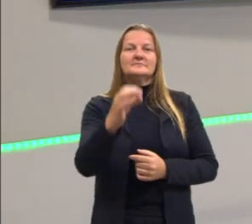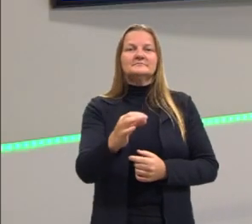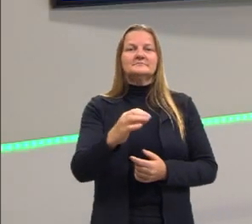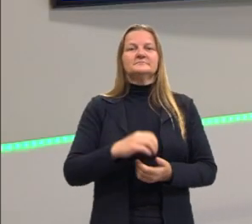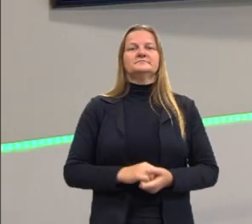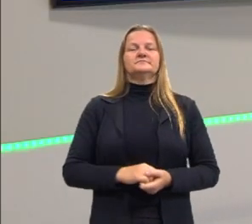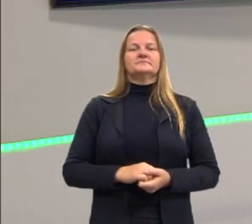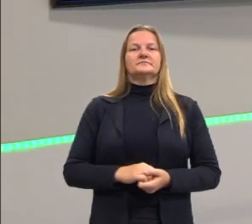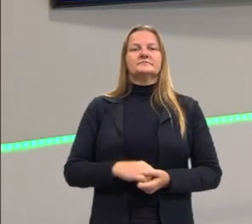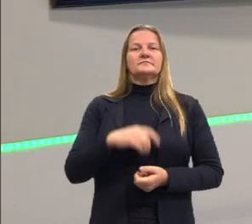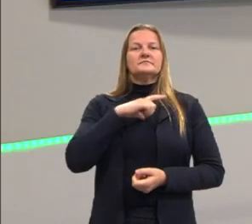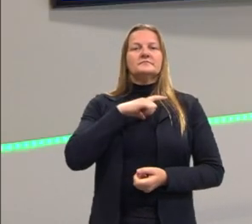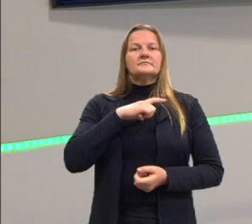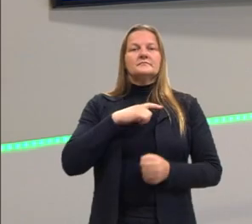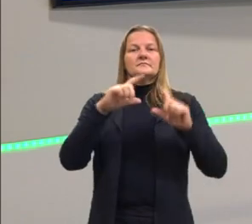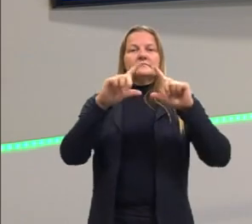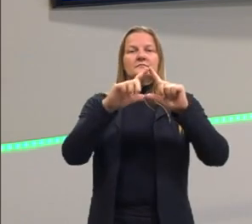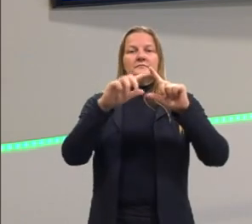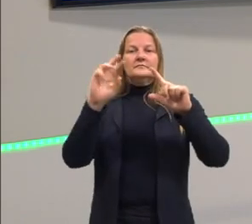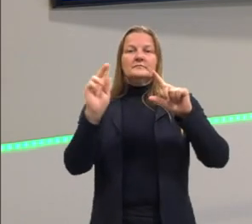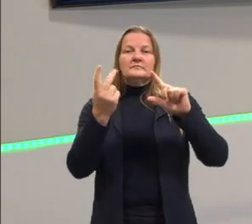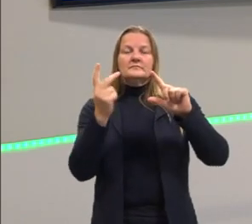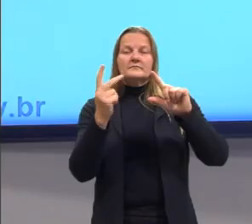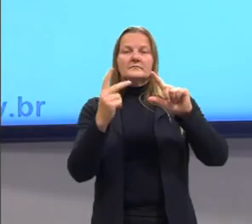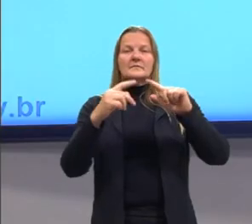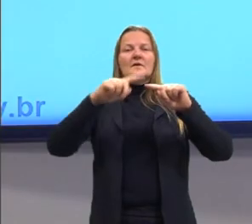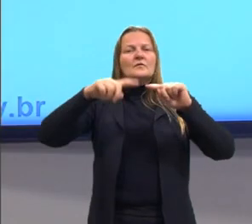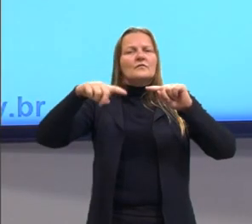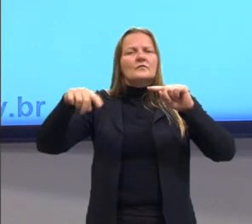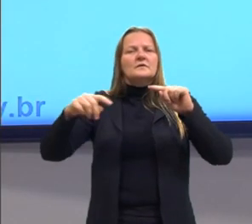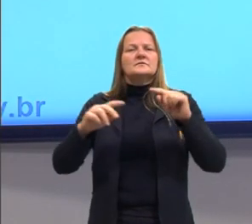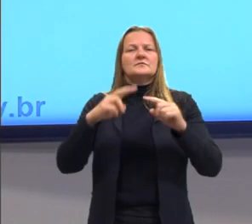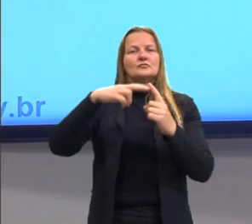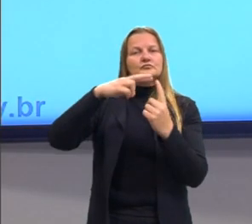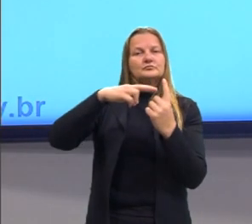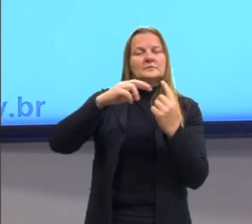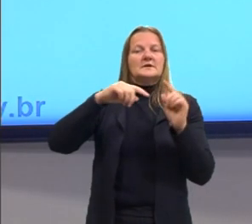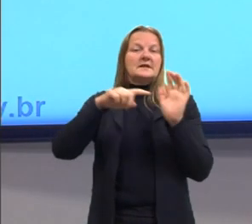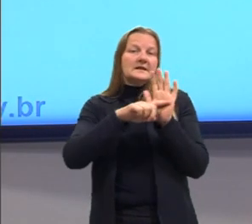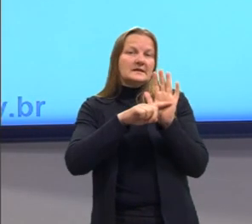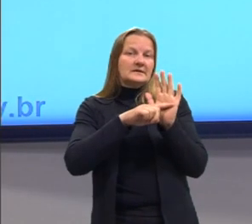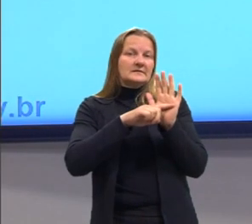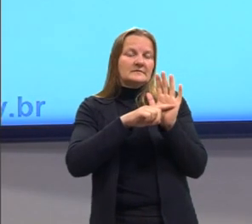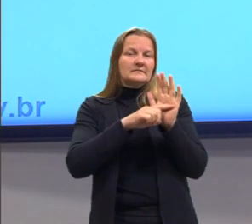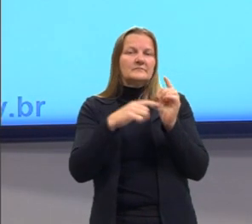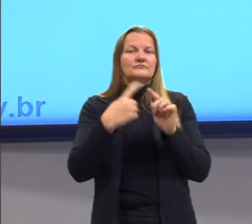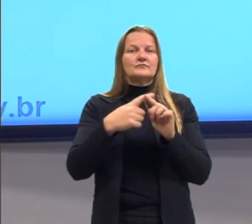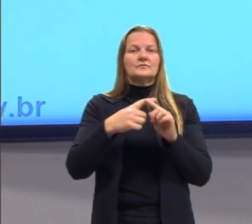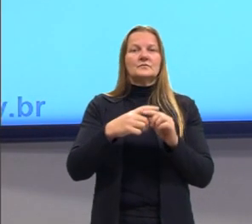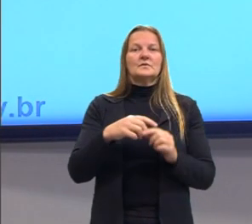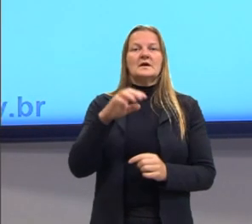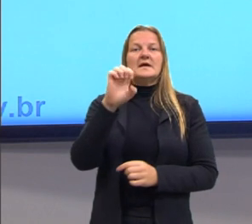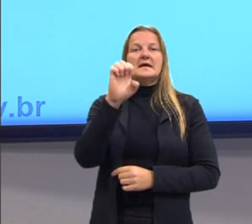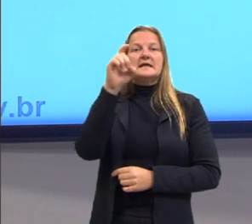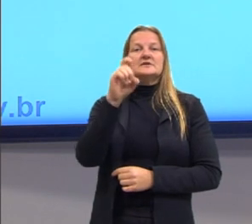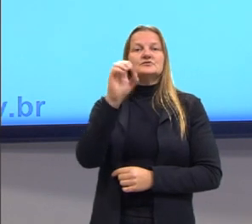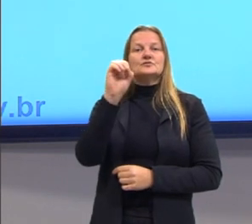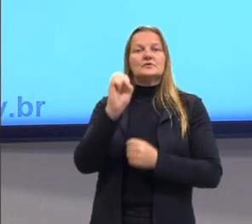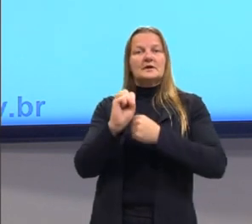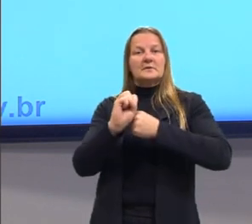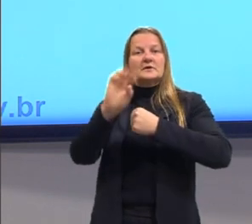quando eu tenho um delta h uma variação de entalpia negativa eu tenho uma reação exotérmica